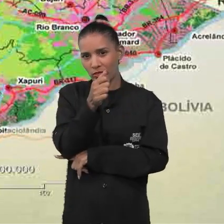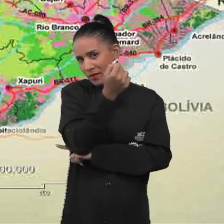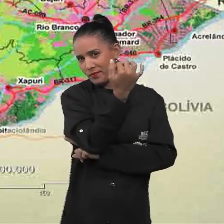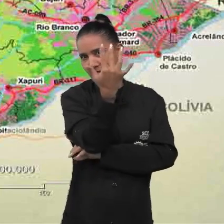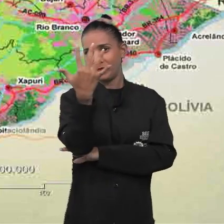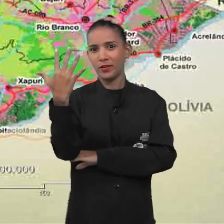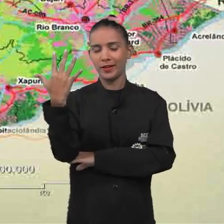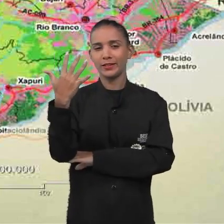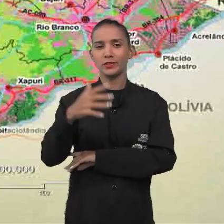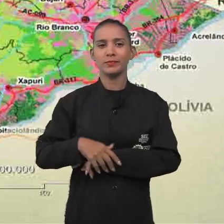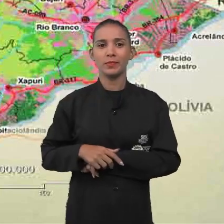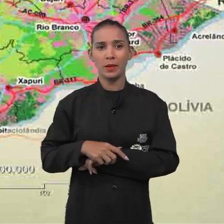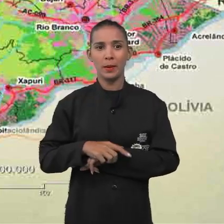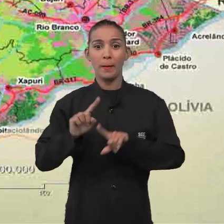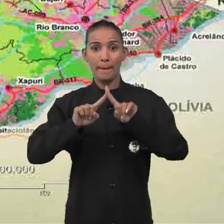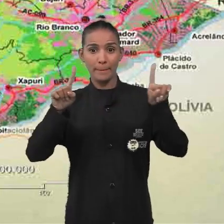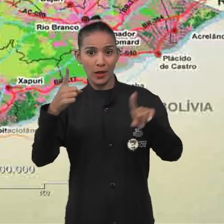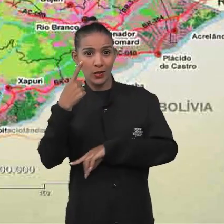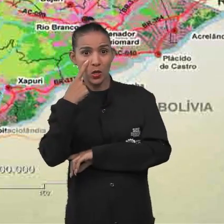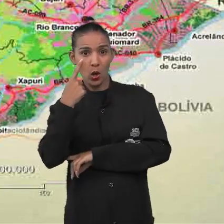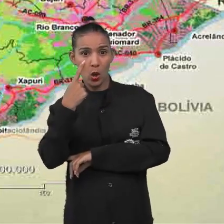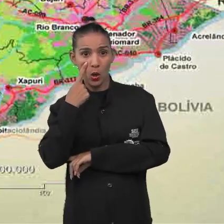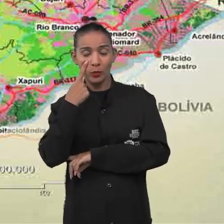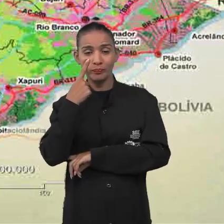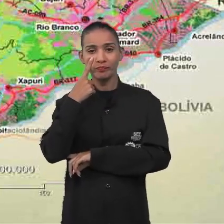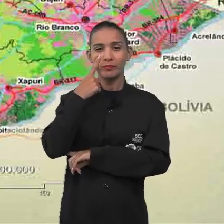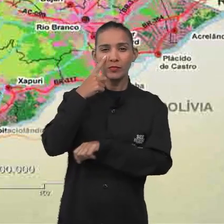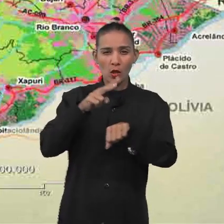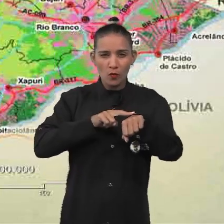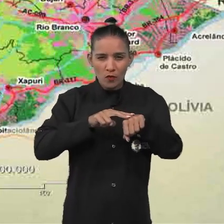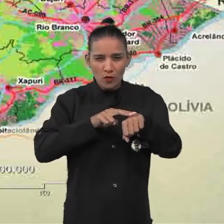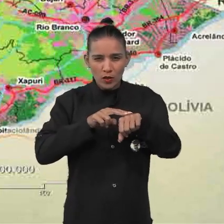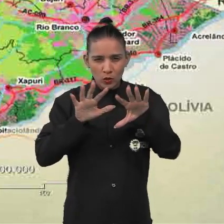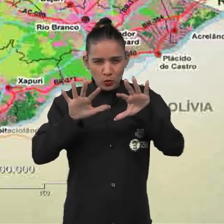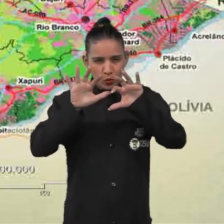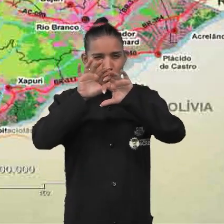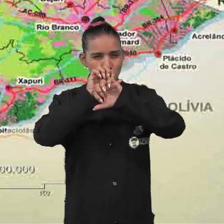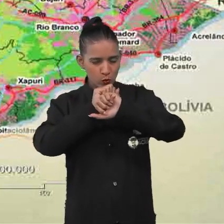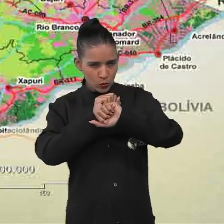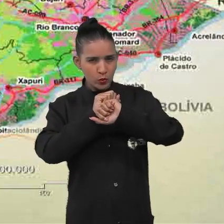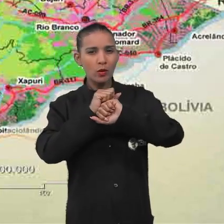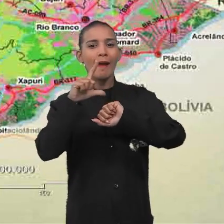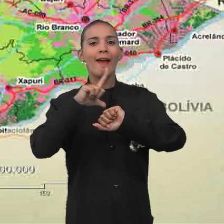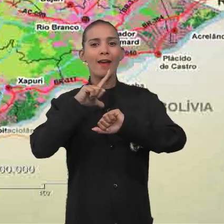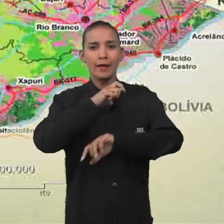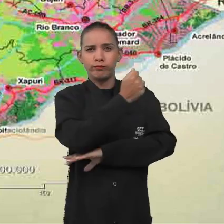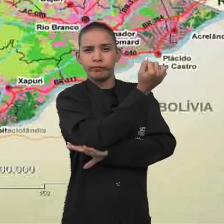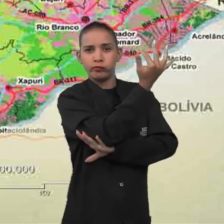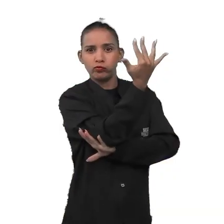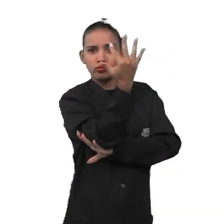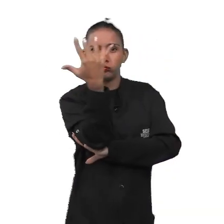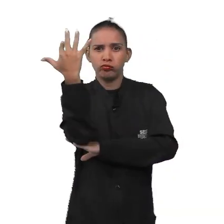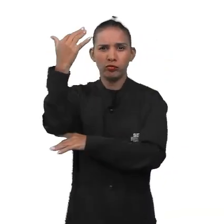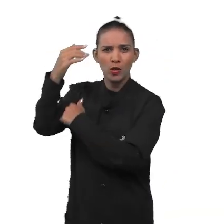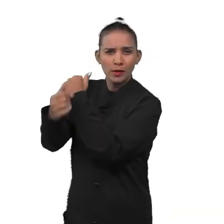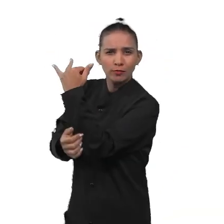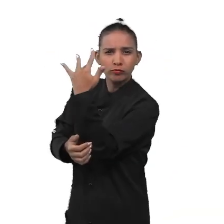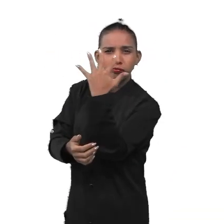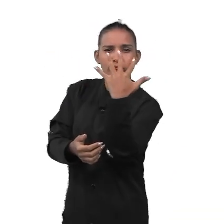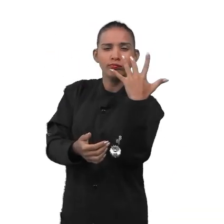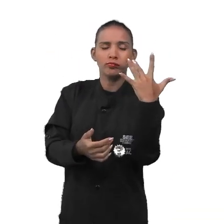ela compreende principalmente o que a gente chama de floresta densa, tá? Alguns chamam de mata fechada, ok?